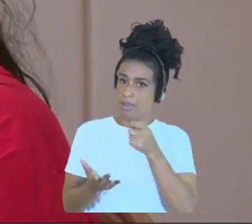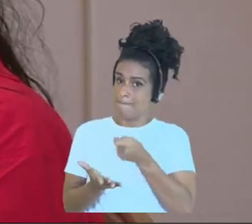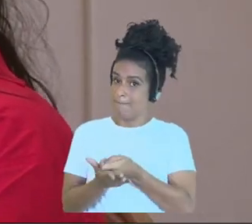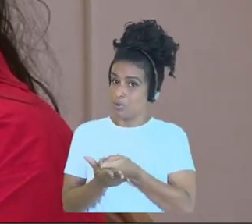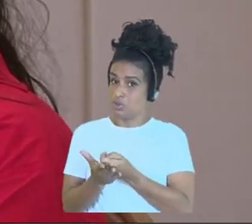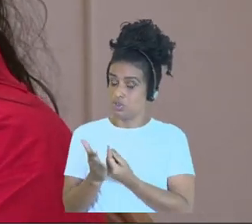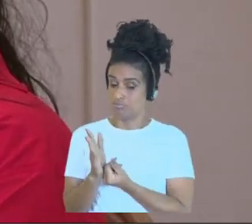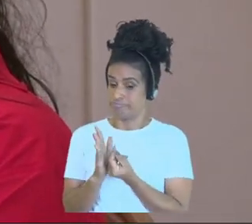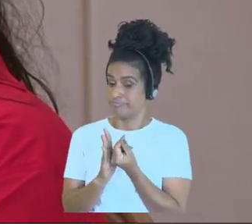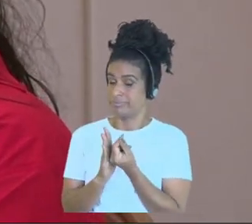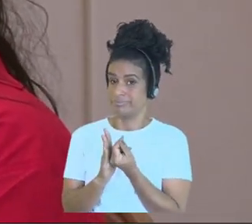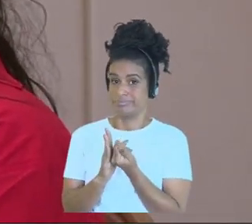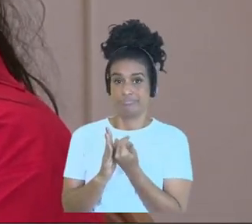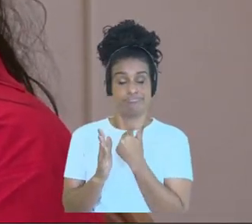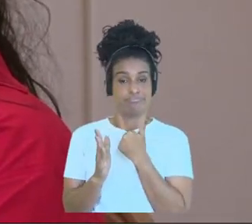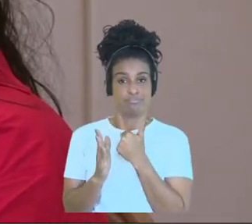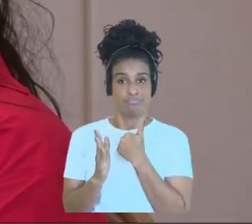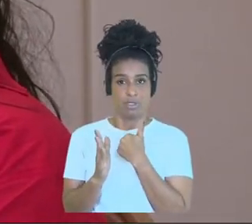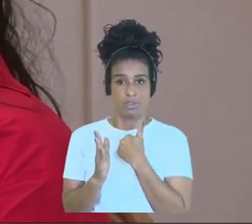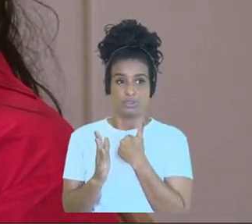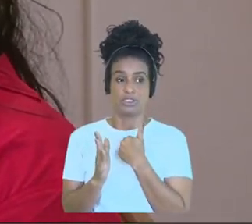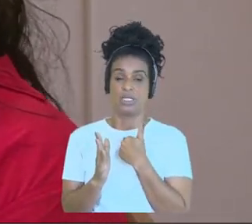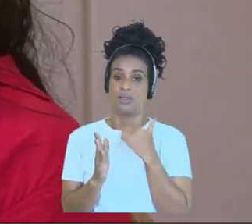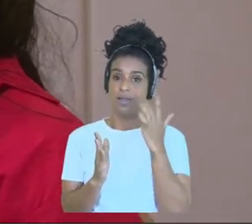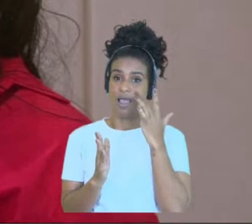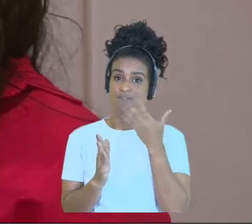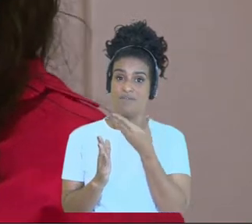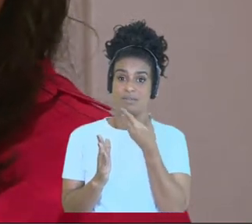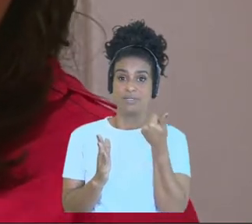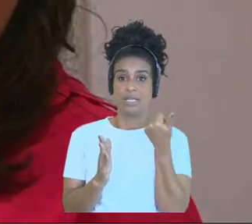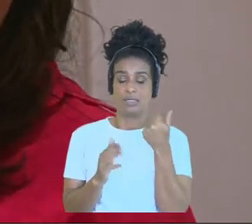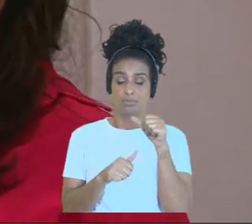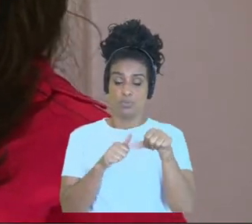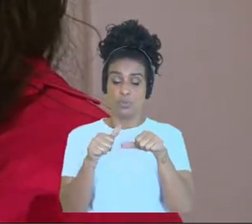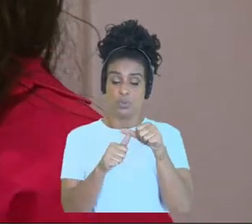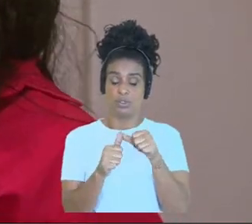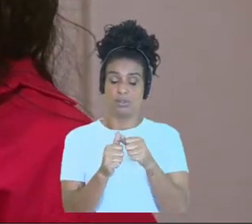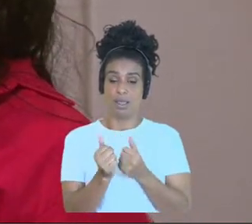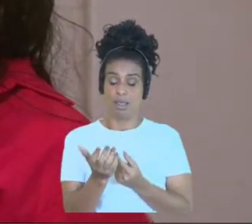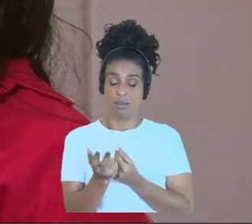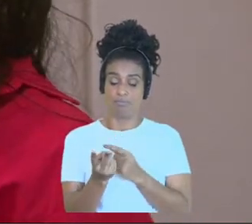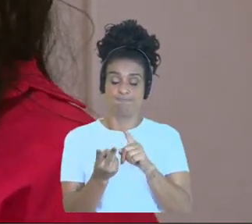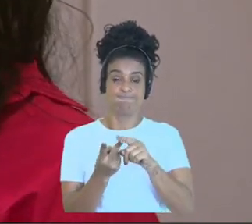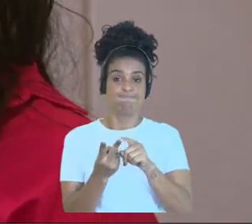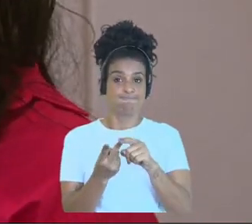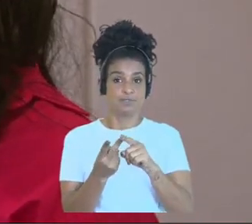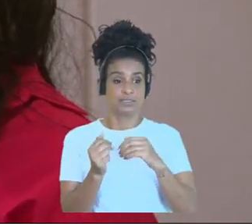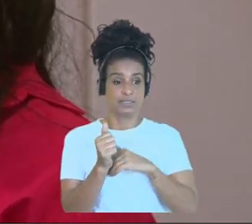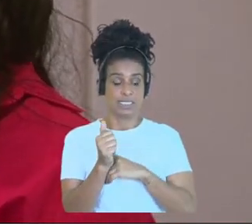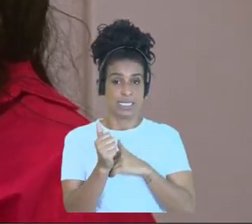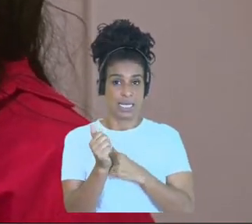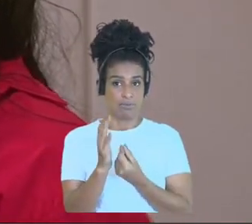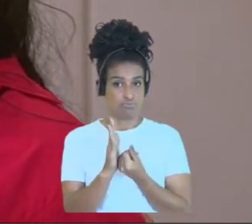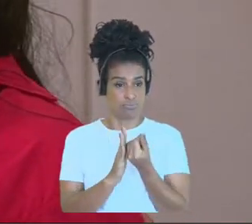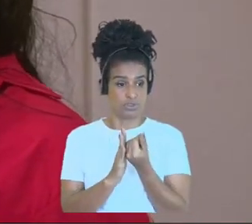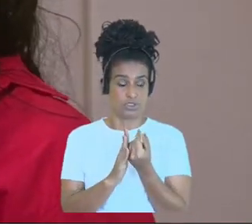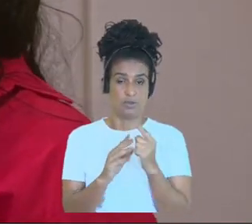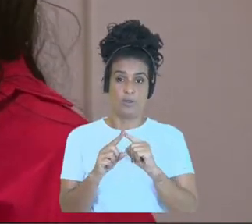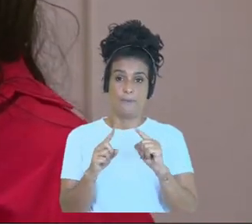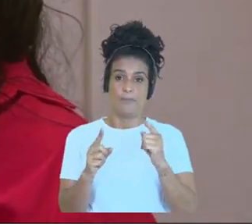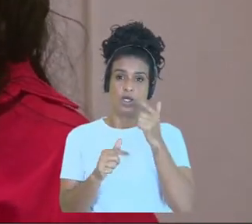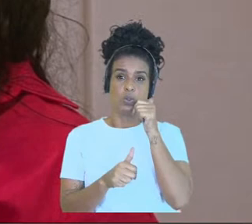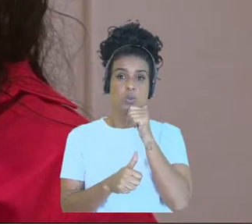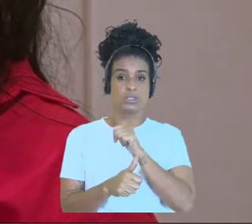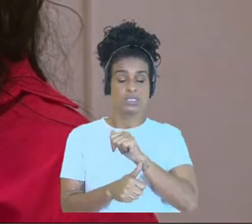impositivo. Qual que é a vantagem de você mudar essa dimensão secreta? É que, se você muda a dimensão secreta, você consegue